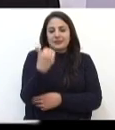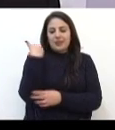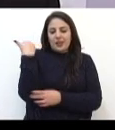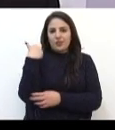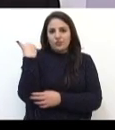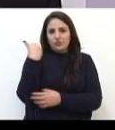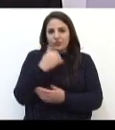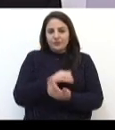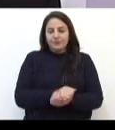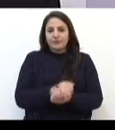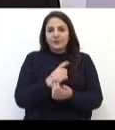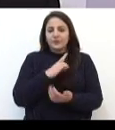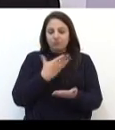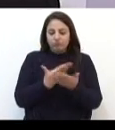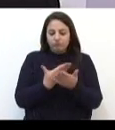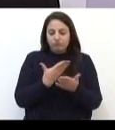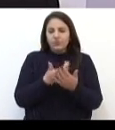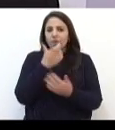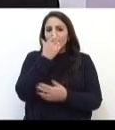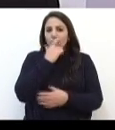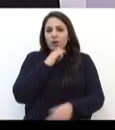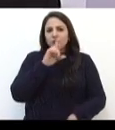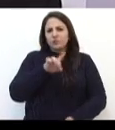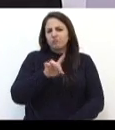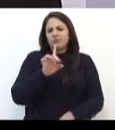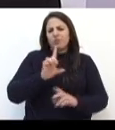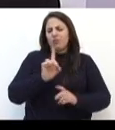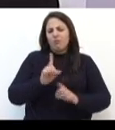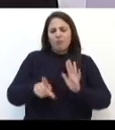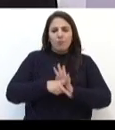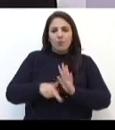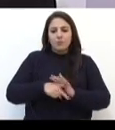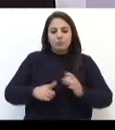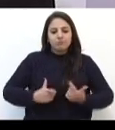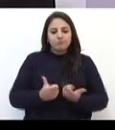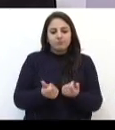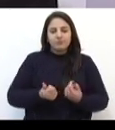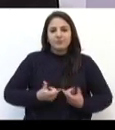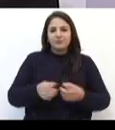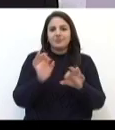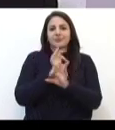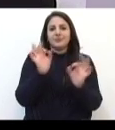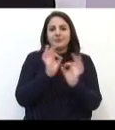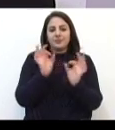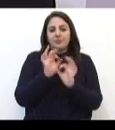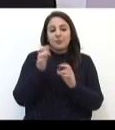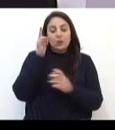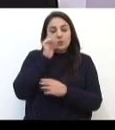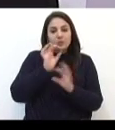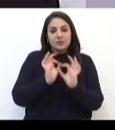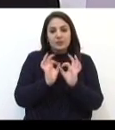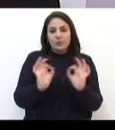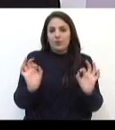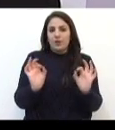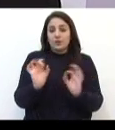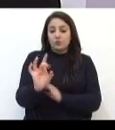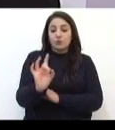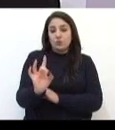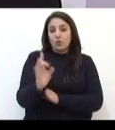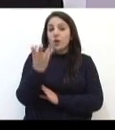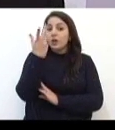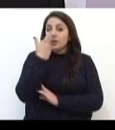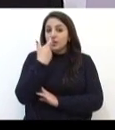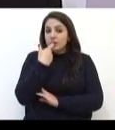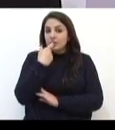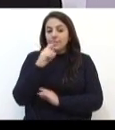tenho estudos e eu acho que não se gasta praticamente nada para se salvar, não as